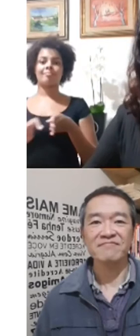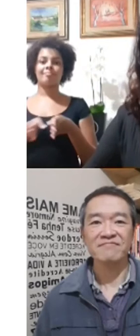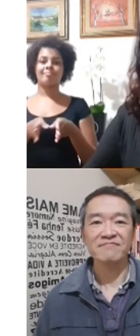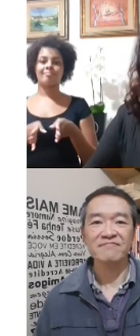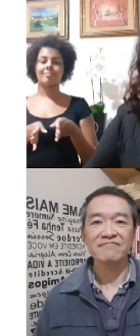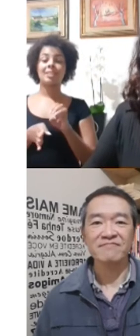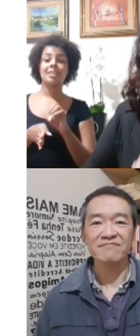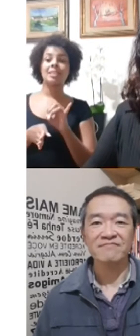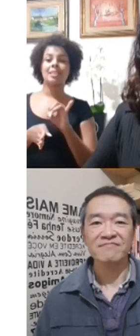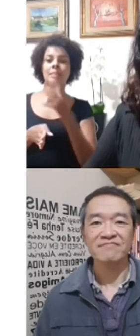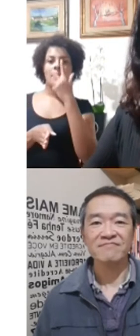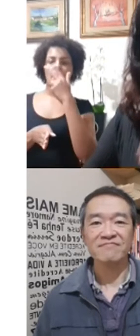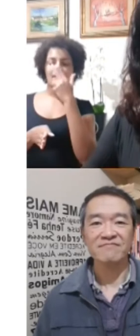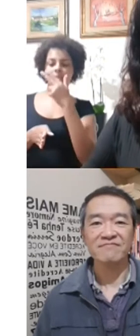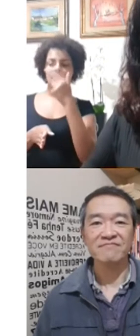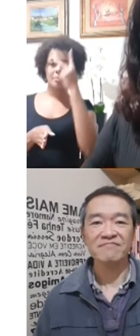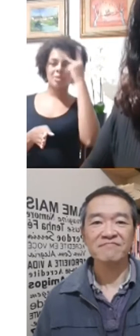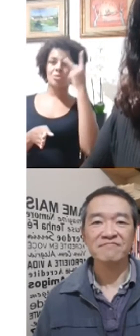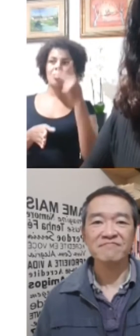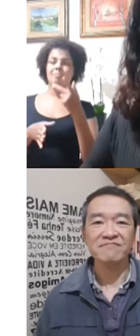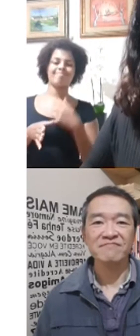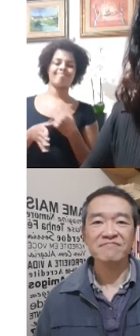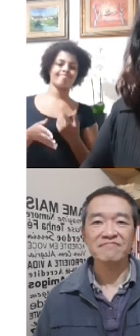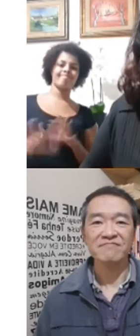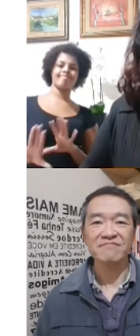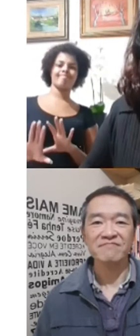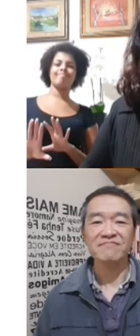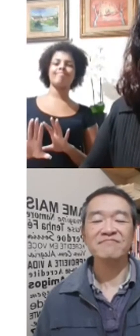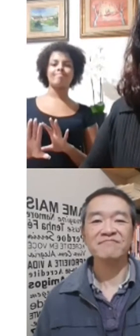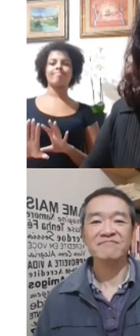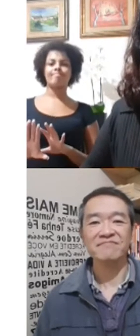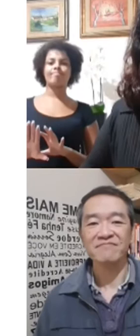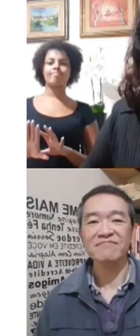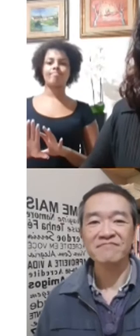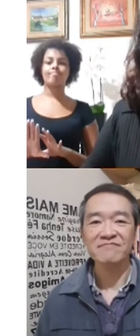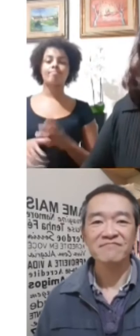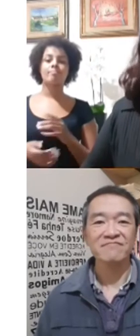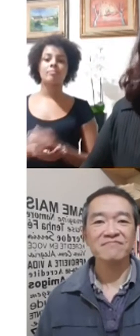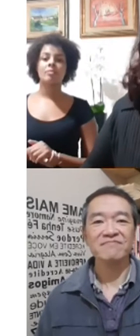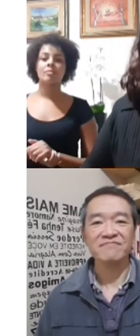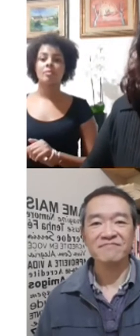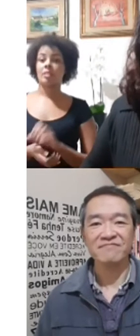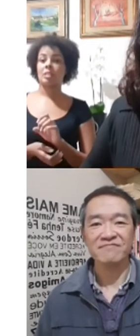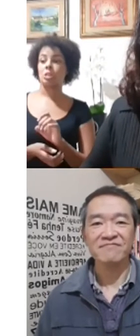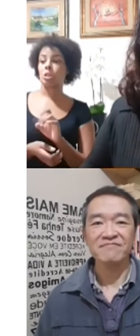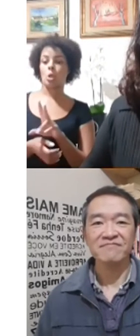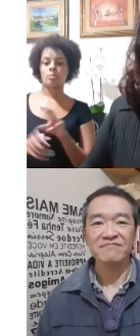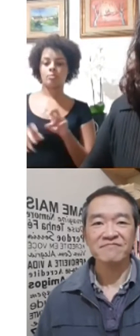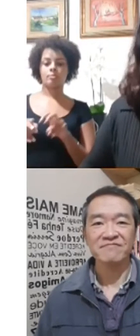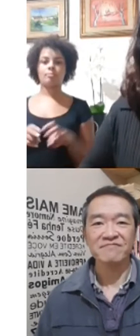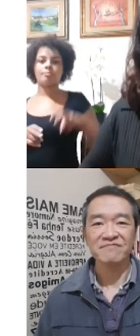a pessoa. Ela é resistente, né? Ela acha que o simples fato de ser só um